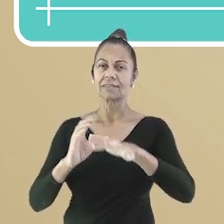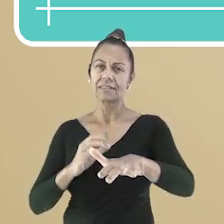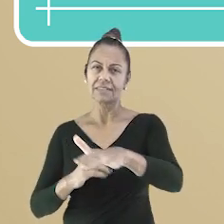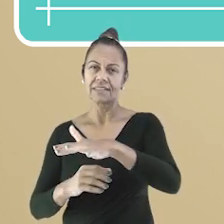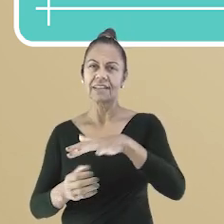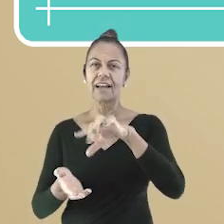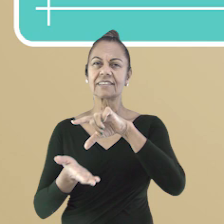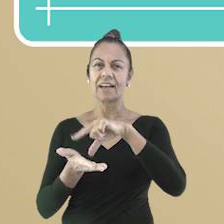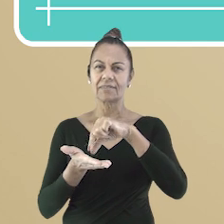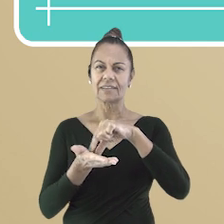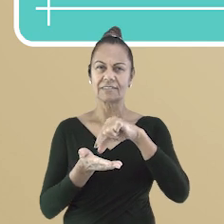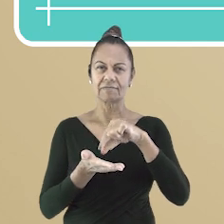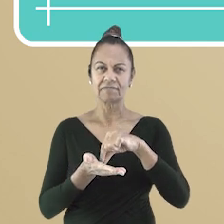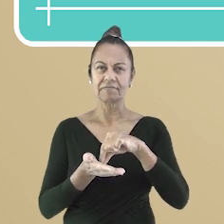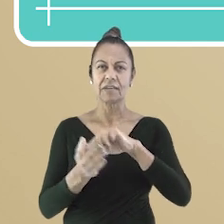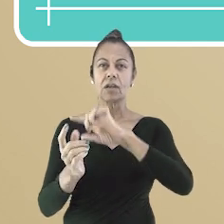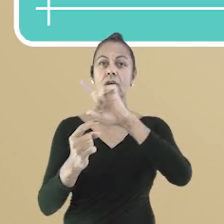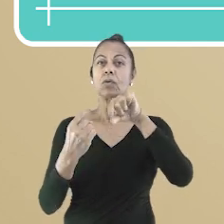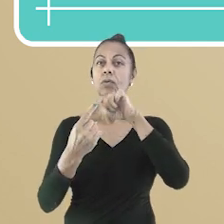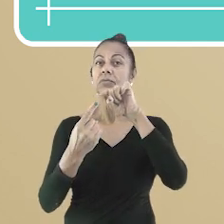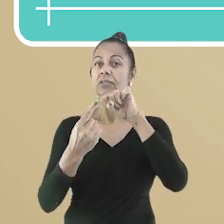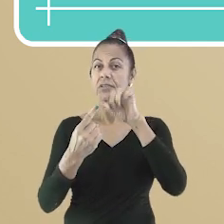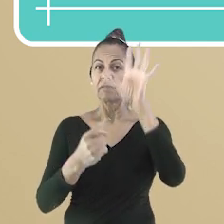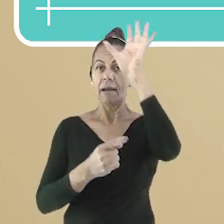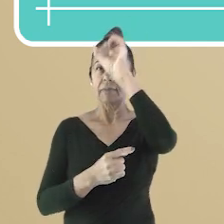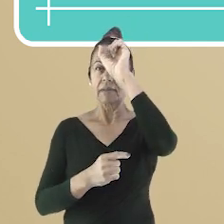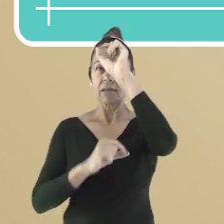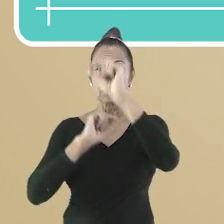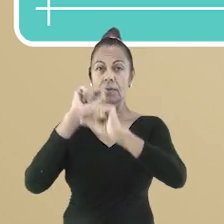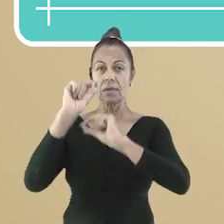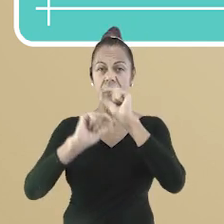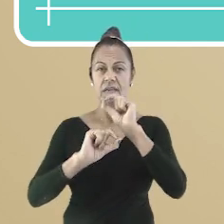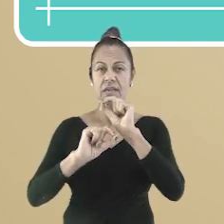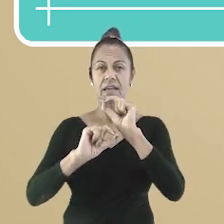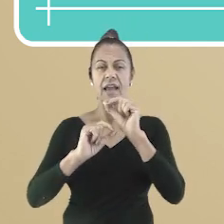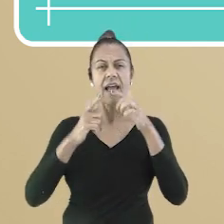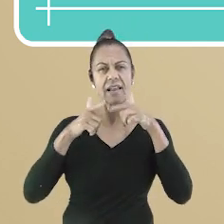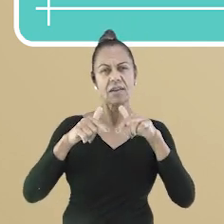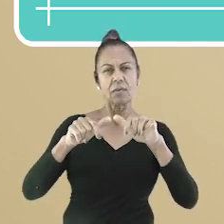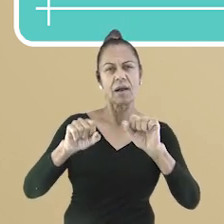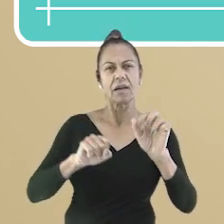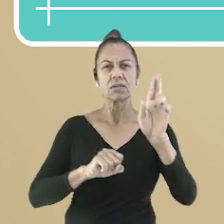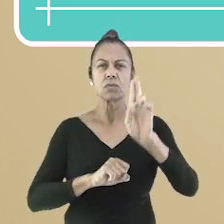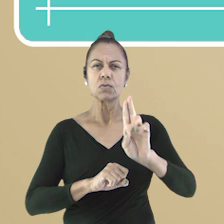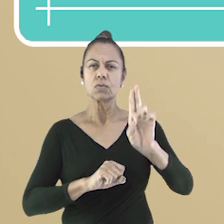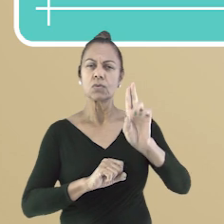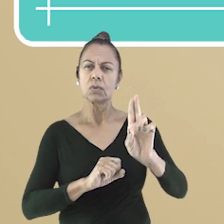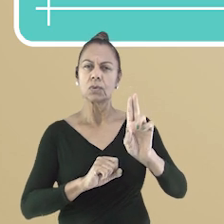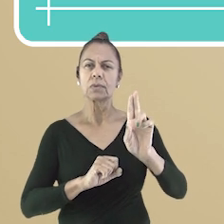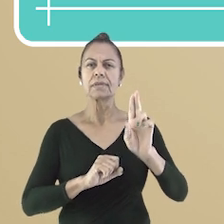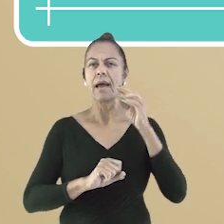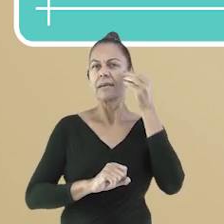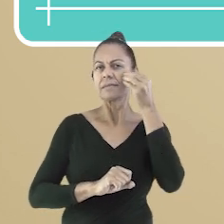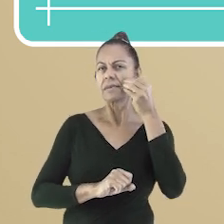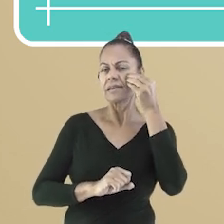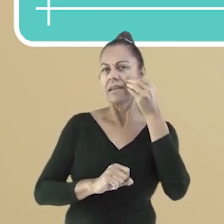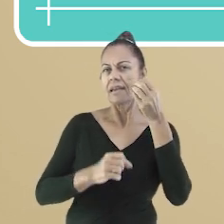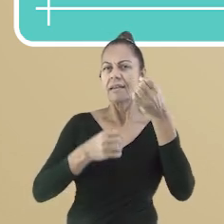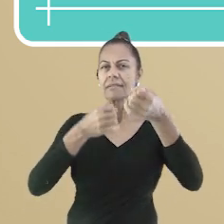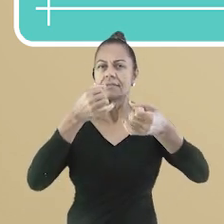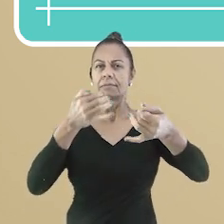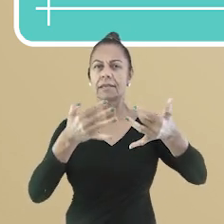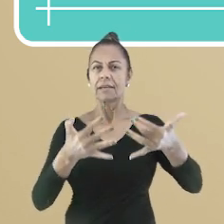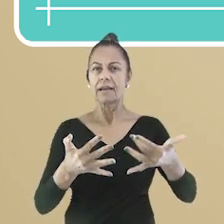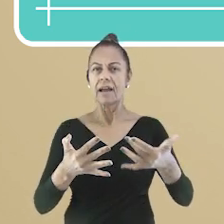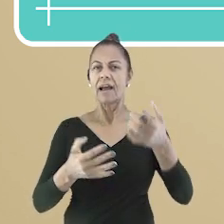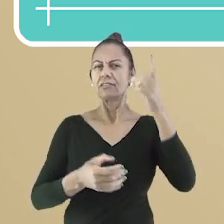capitalista. Os objetivos de aprendizagem são utilizar a linguagem para estruturar a experiência e explicar